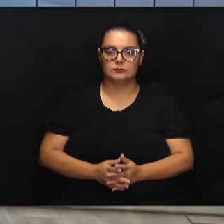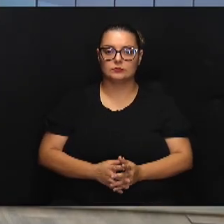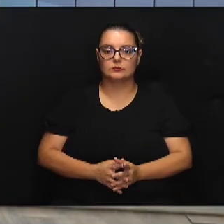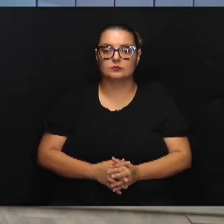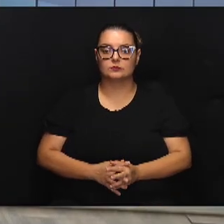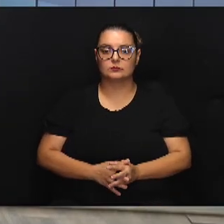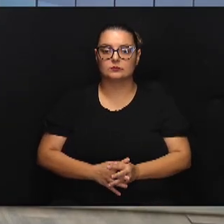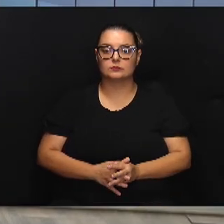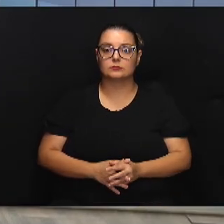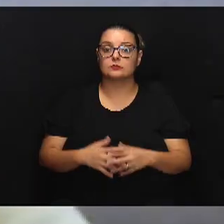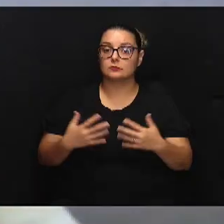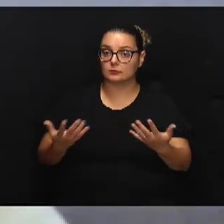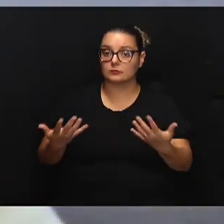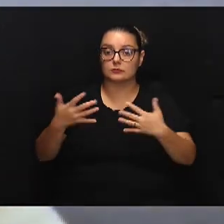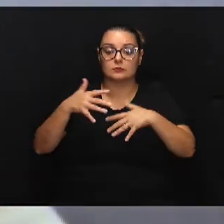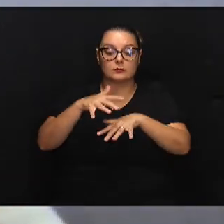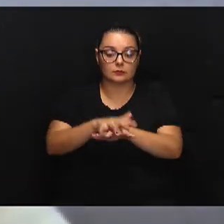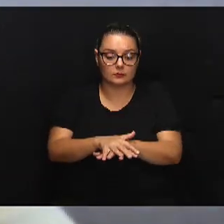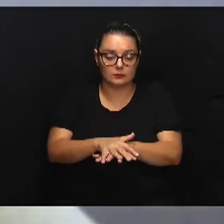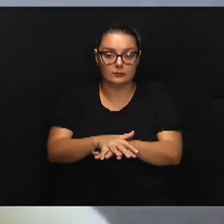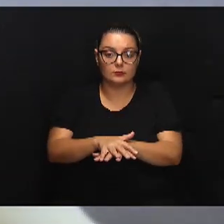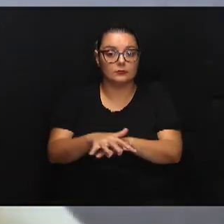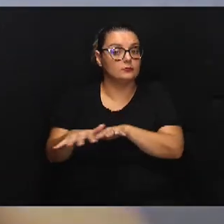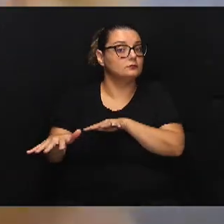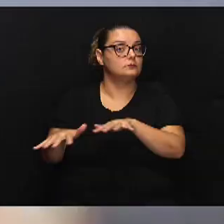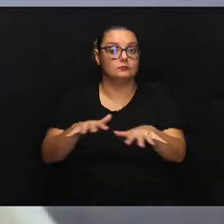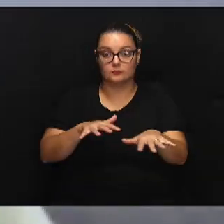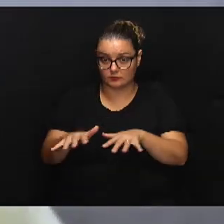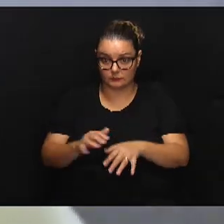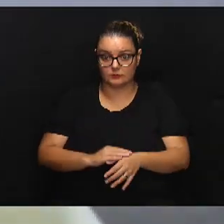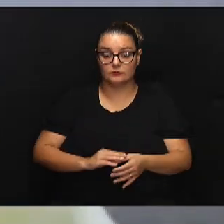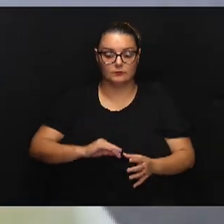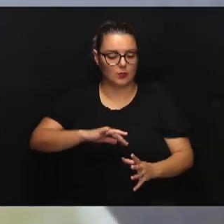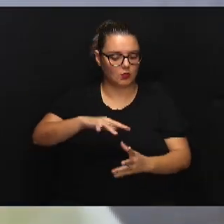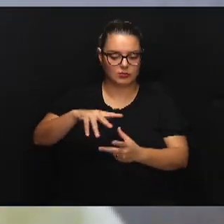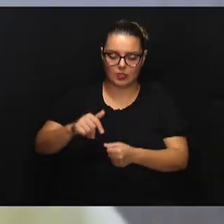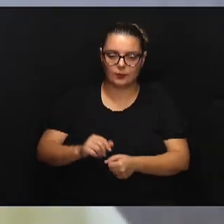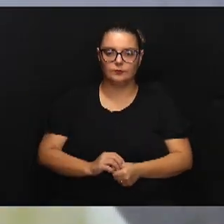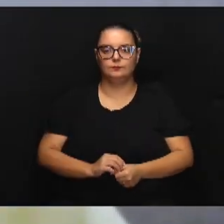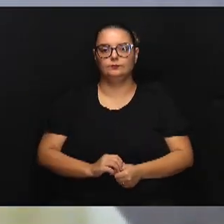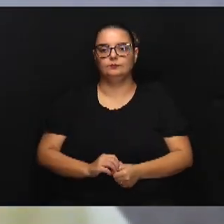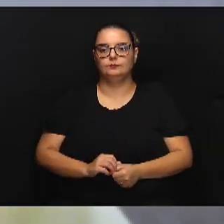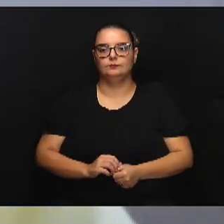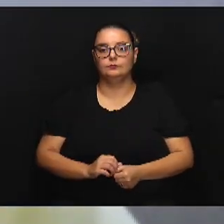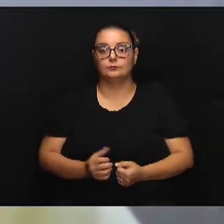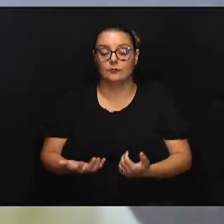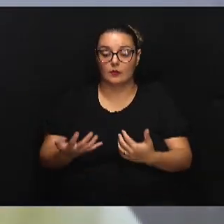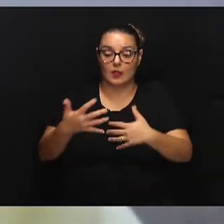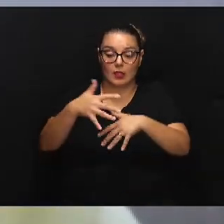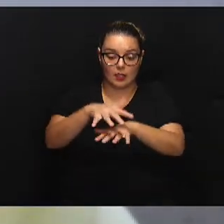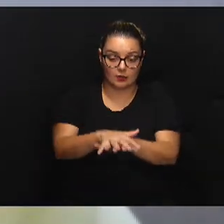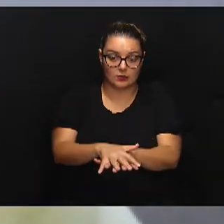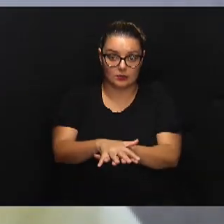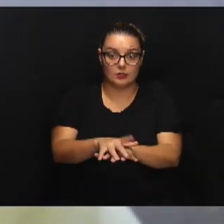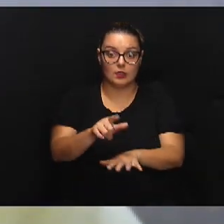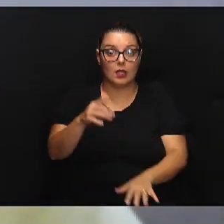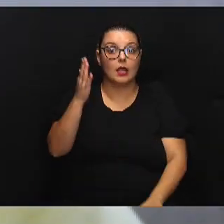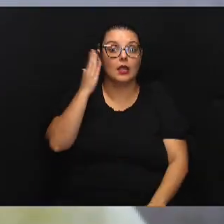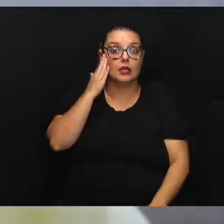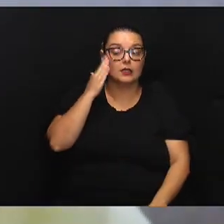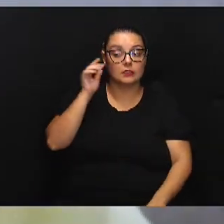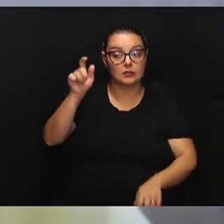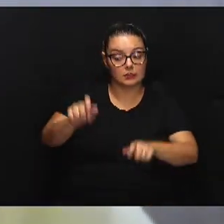Então, a inclusão é um movimento mundial. Incluir é entender o